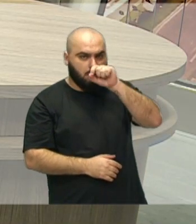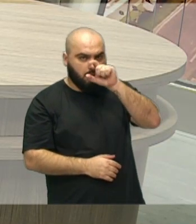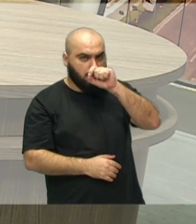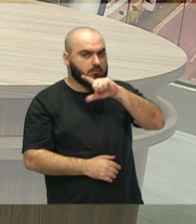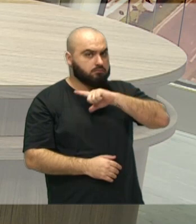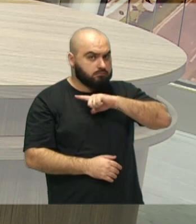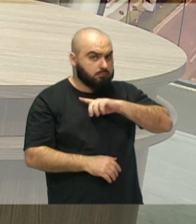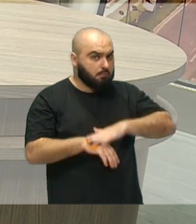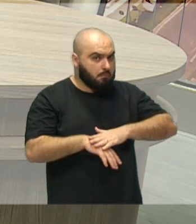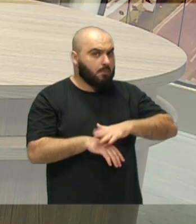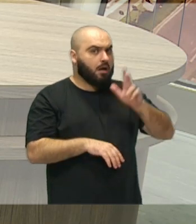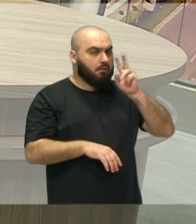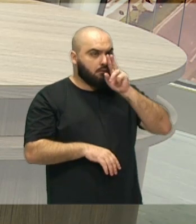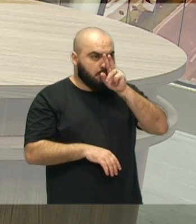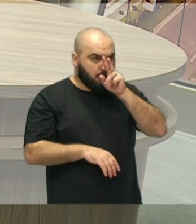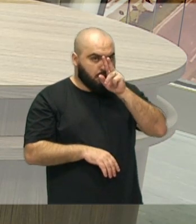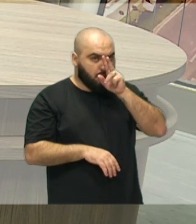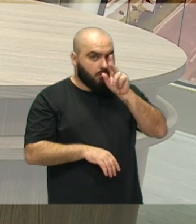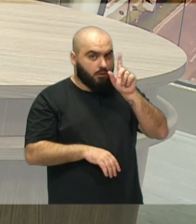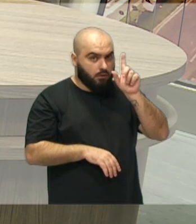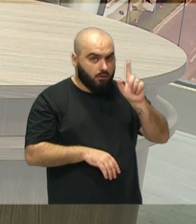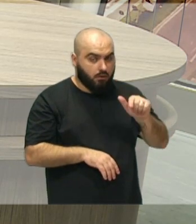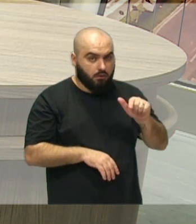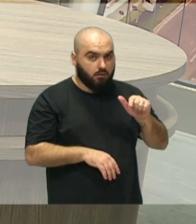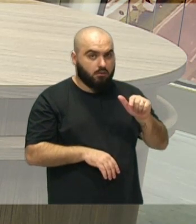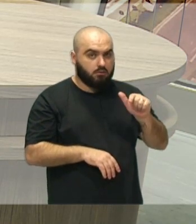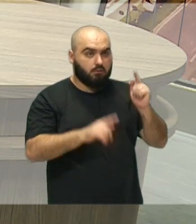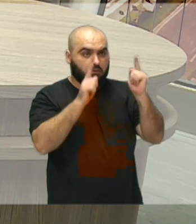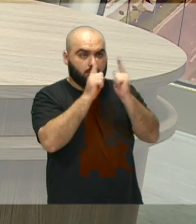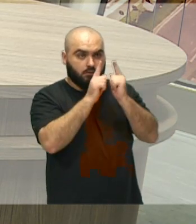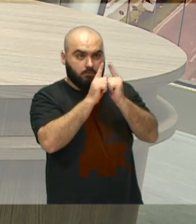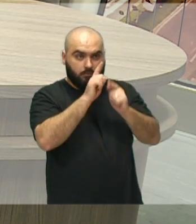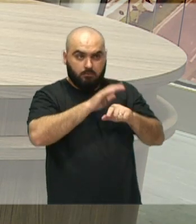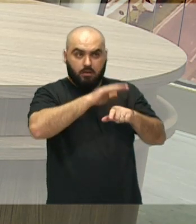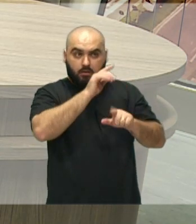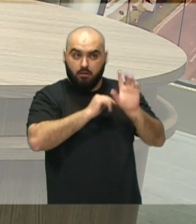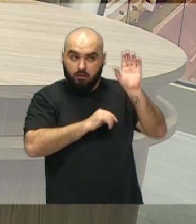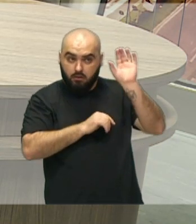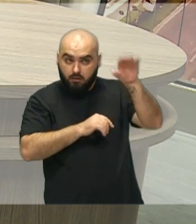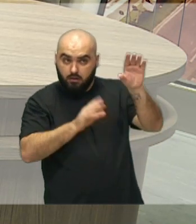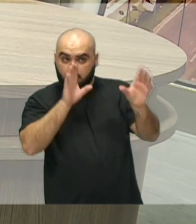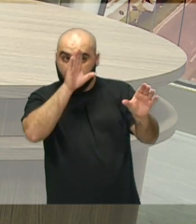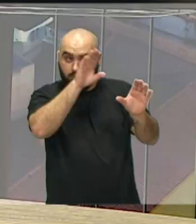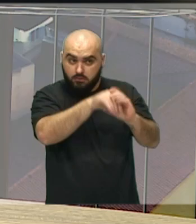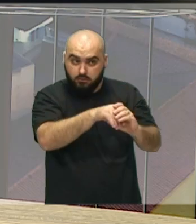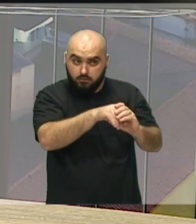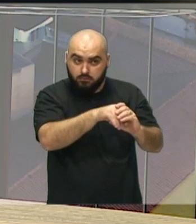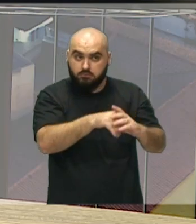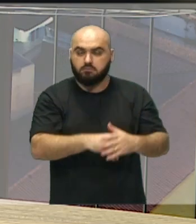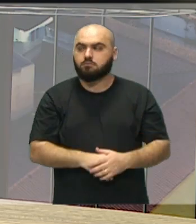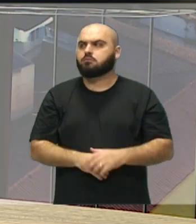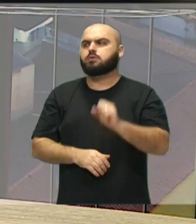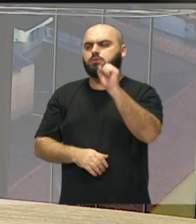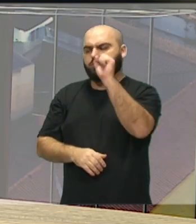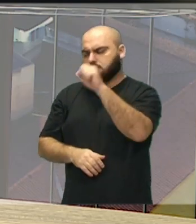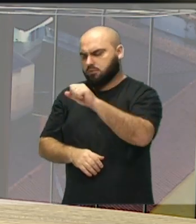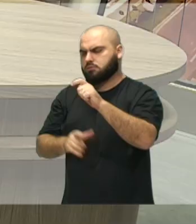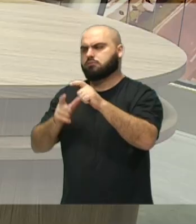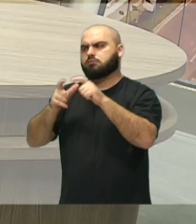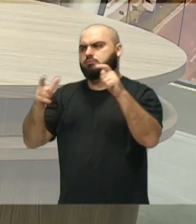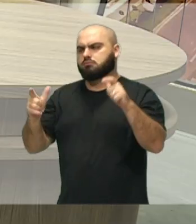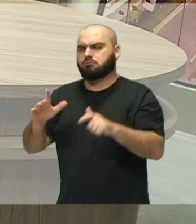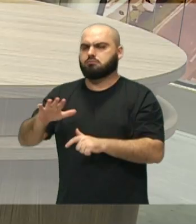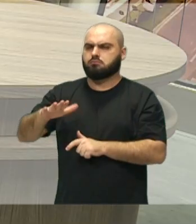são o maior número de atendimentos dentro do centro de triagem? A grande maioria, em torno